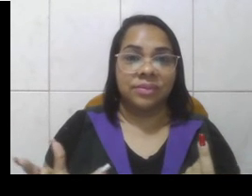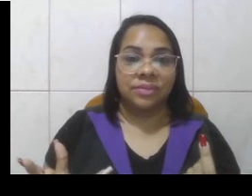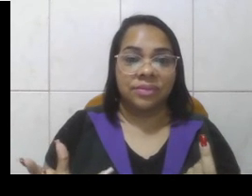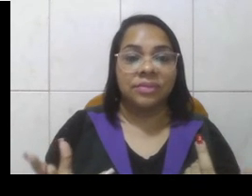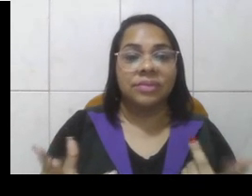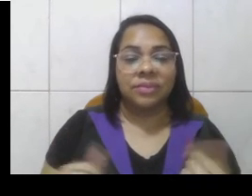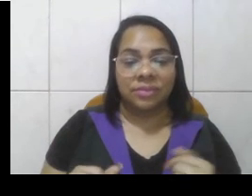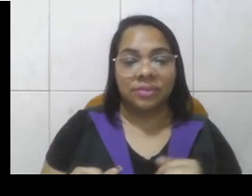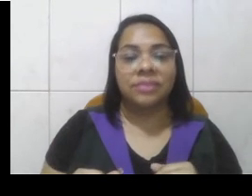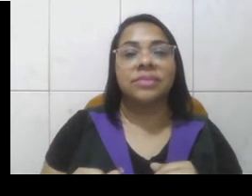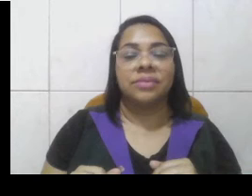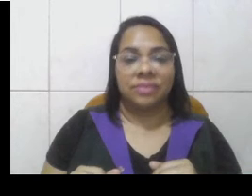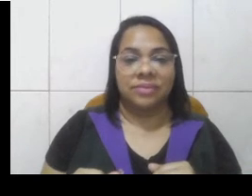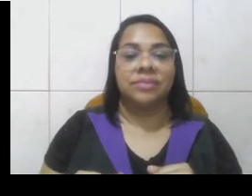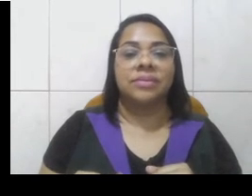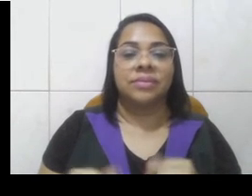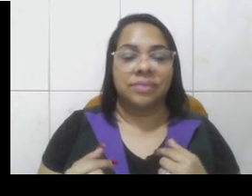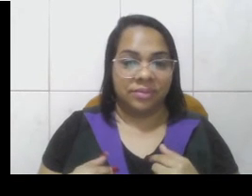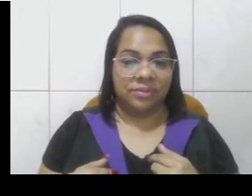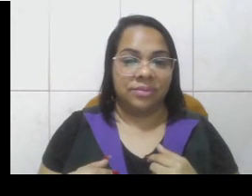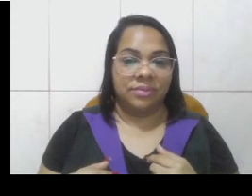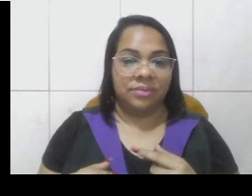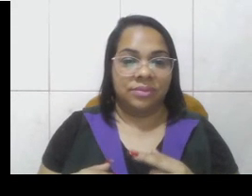pronomes, outra forma de chamar